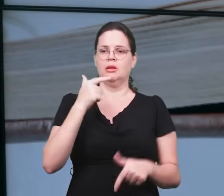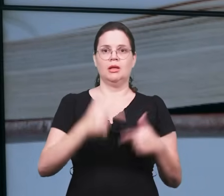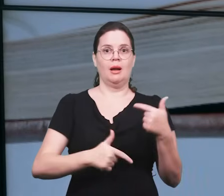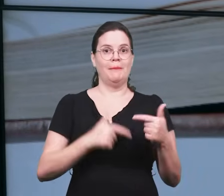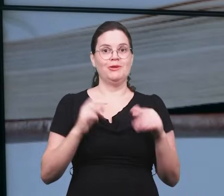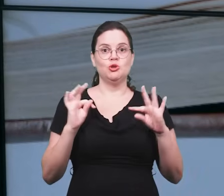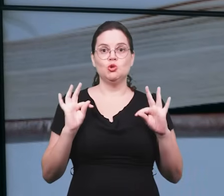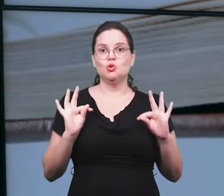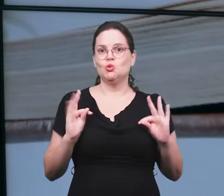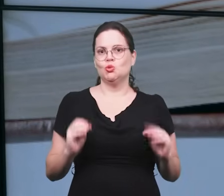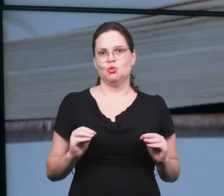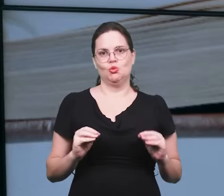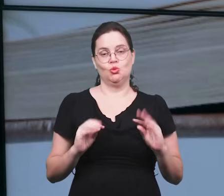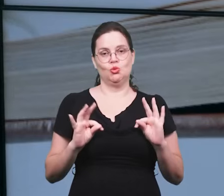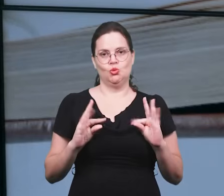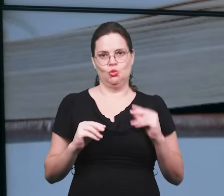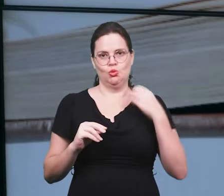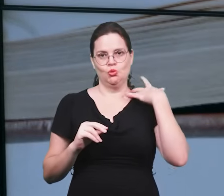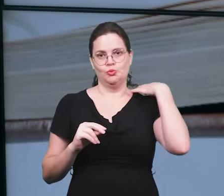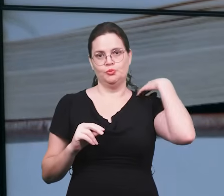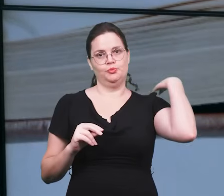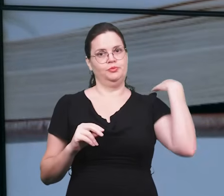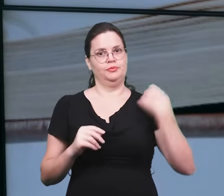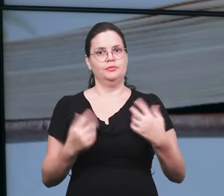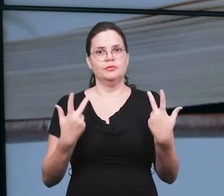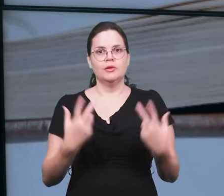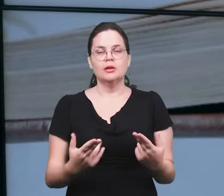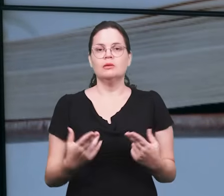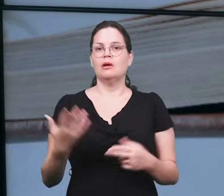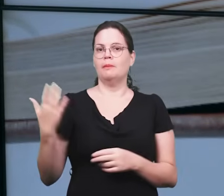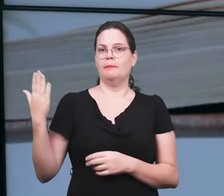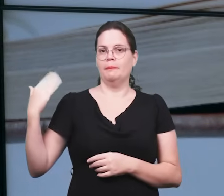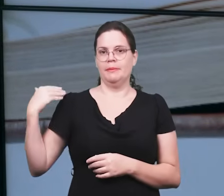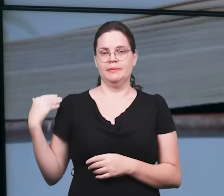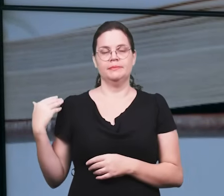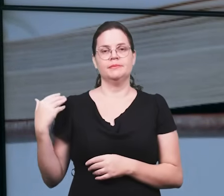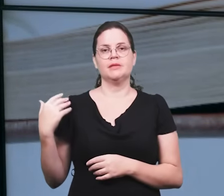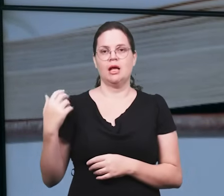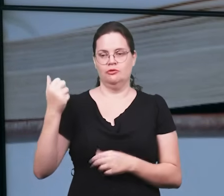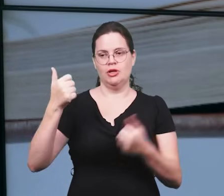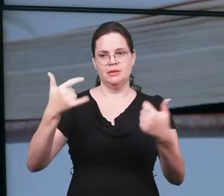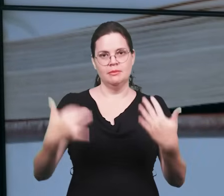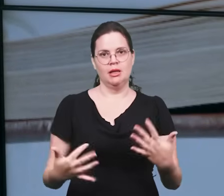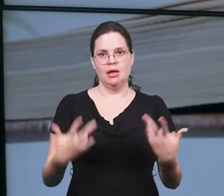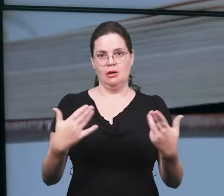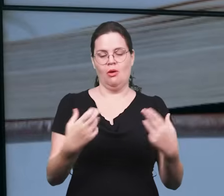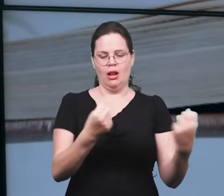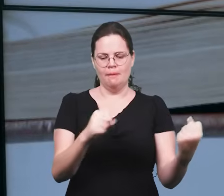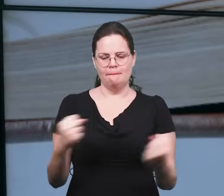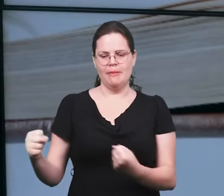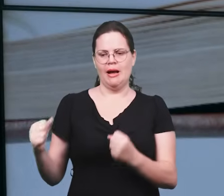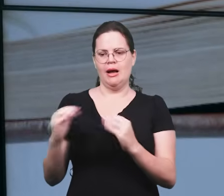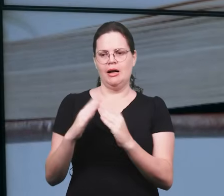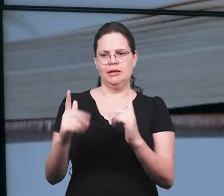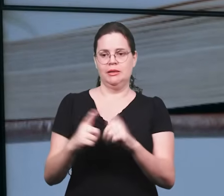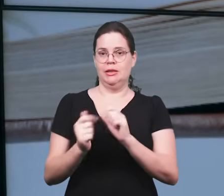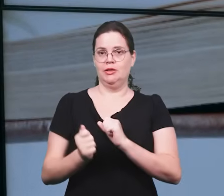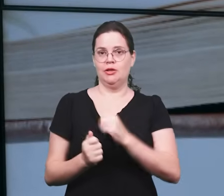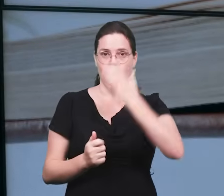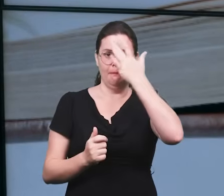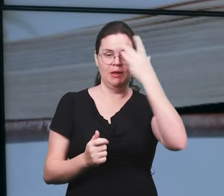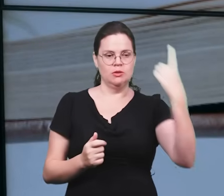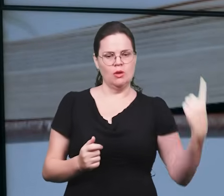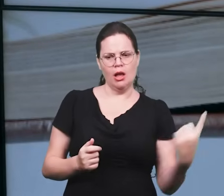na igreja. Como eu falei, da limpeza da casa do Senhor. Então, a pessoa que entra na igreja, ela já usufrui